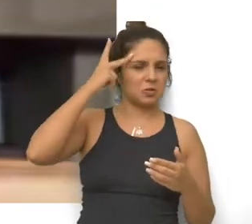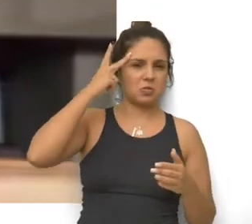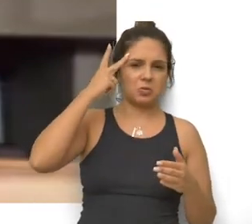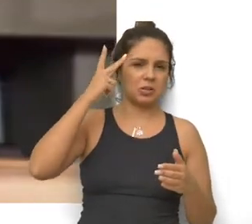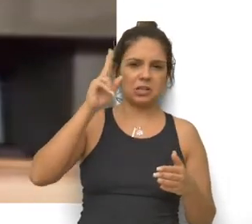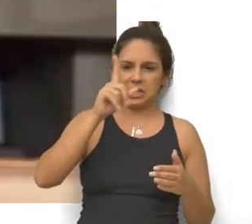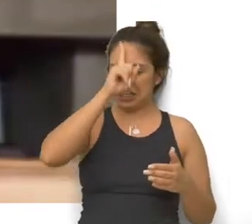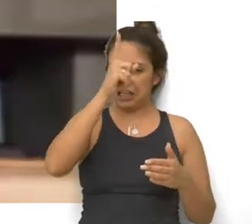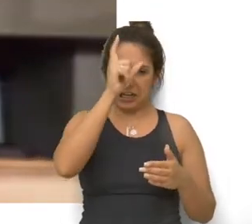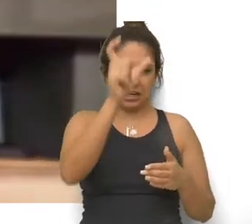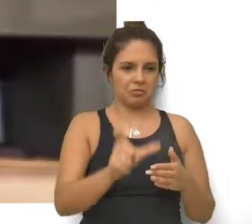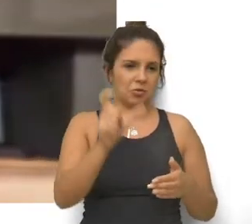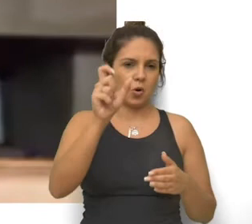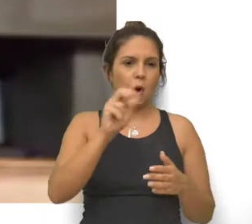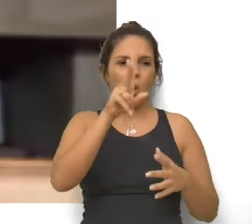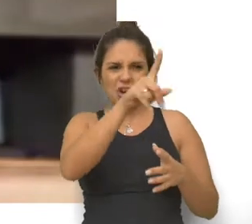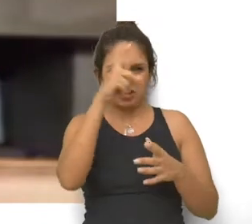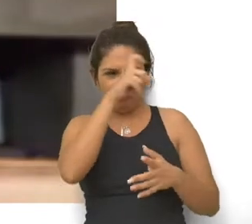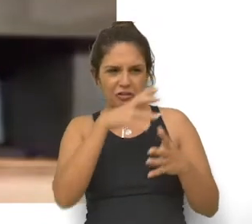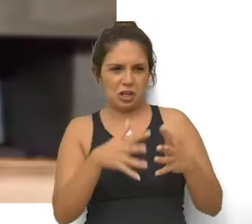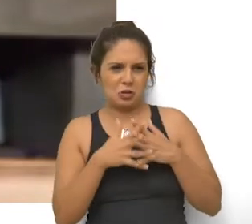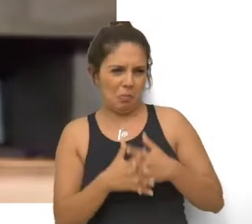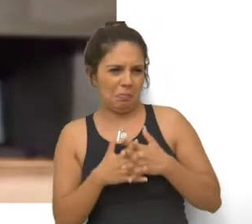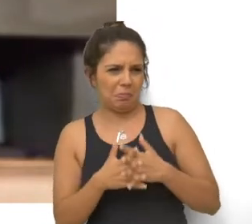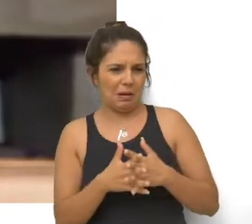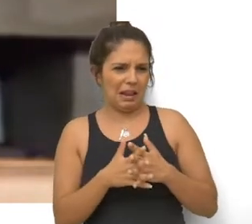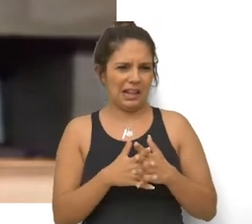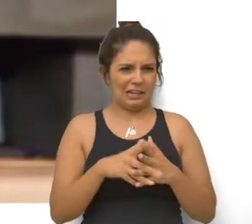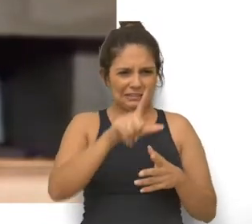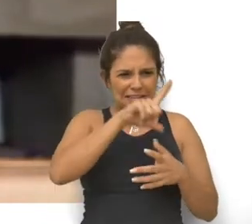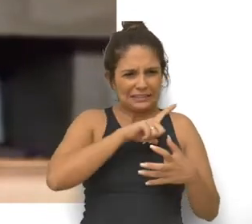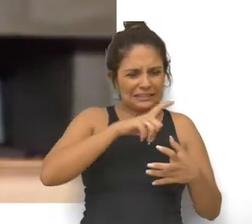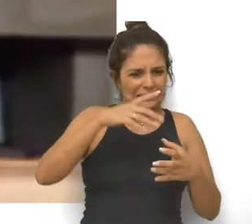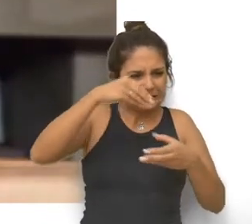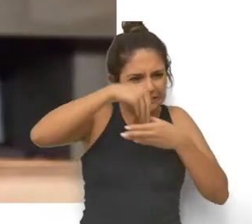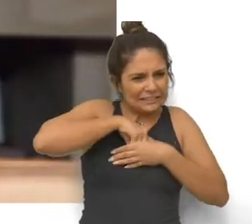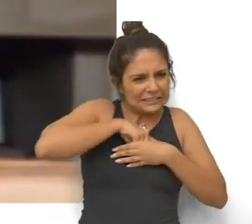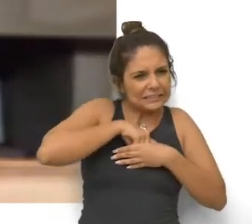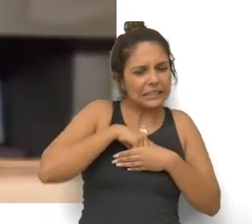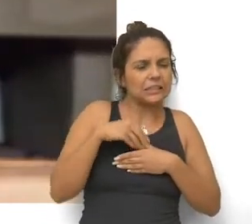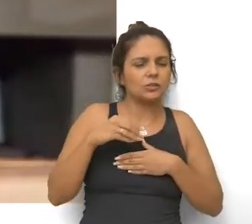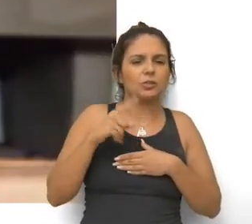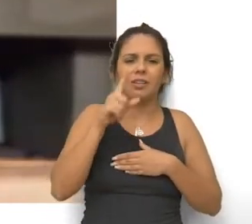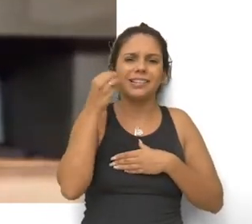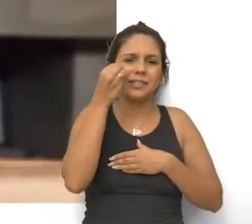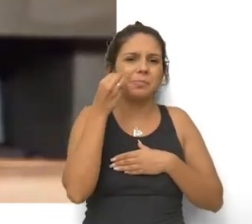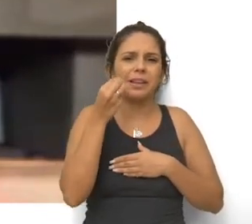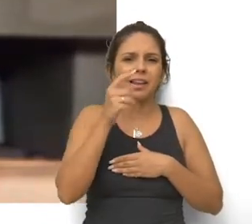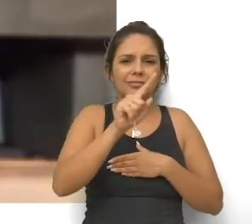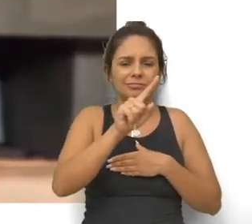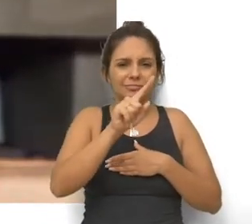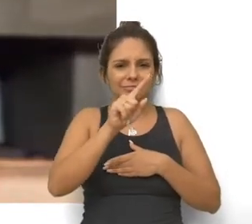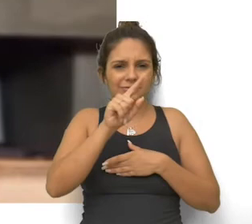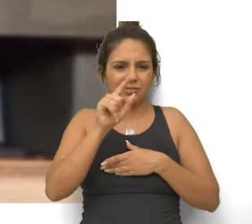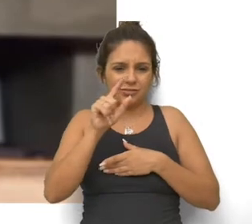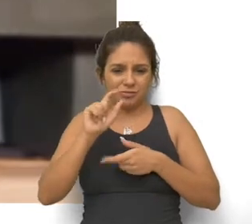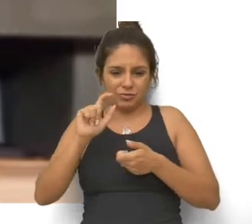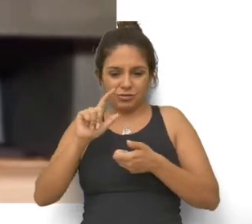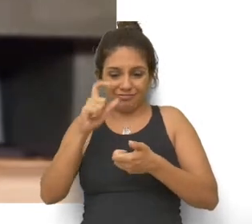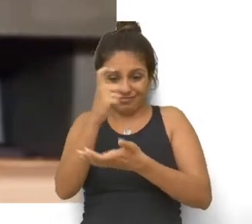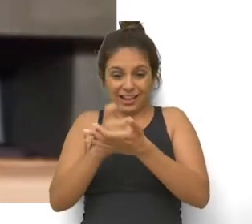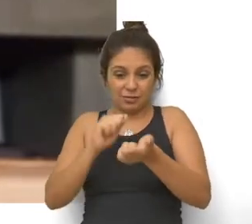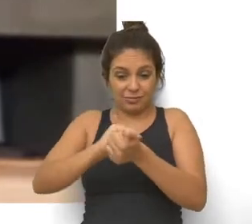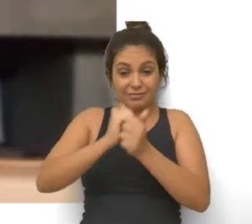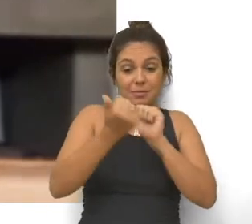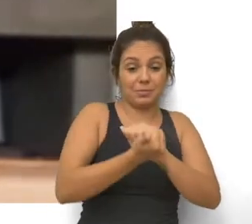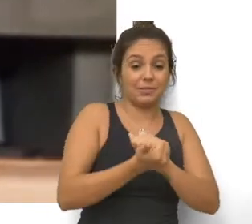das complexidades do personagem, né? A experiência em si de você transpor para o teatro já é uma